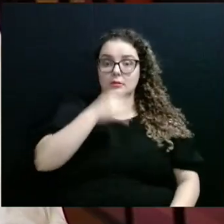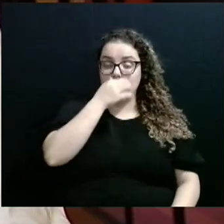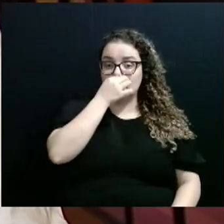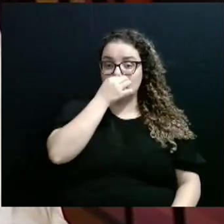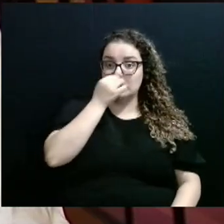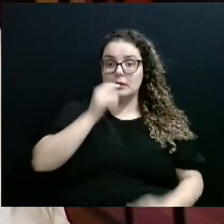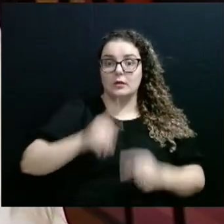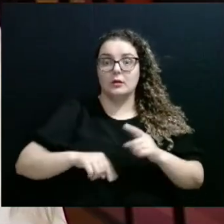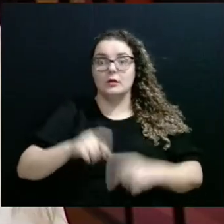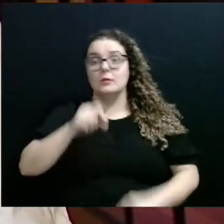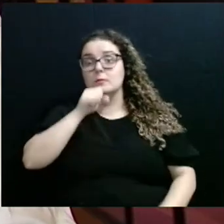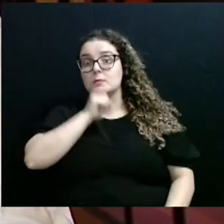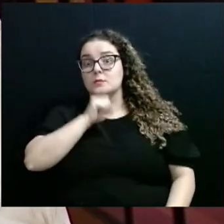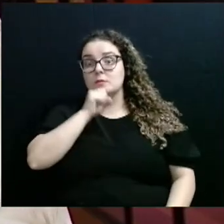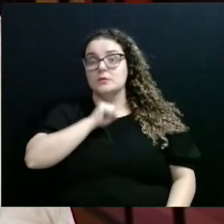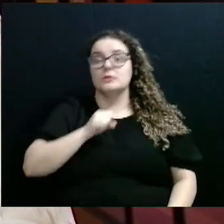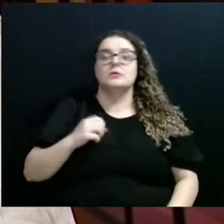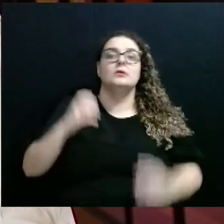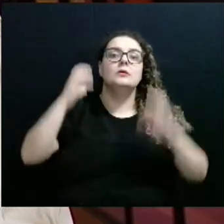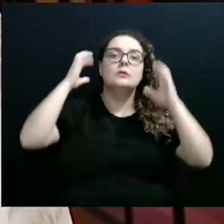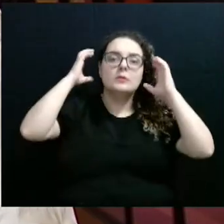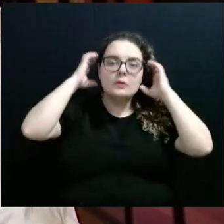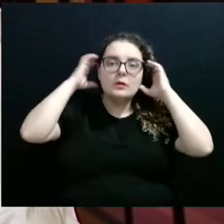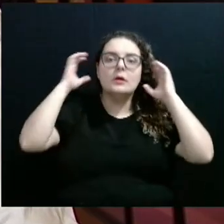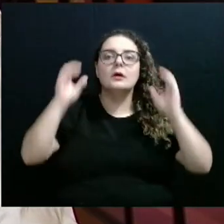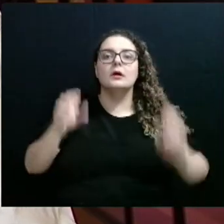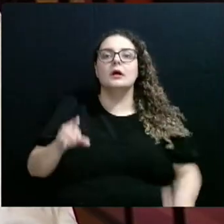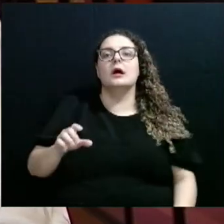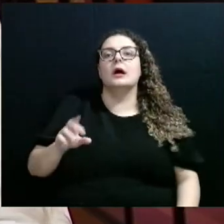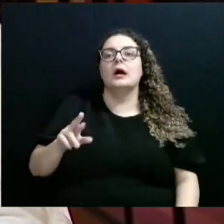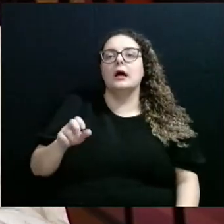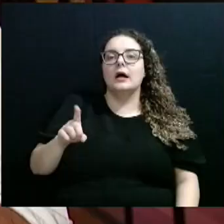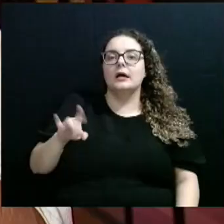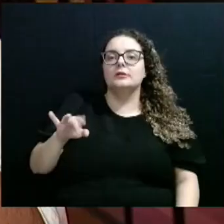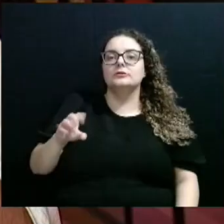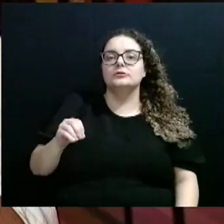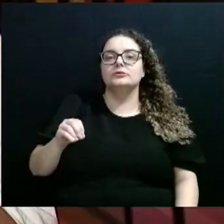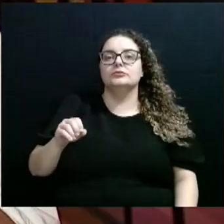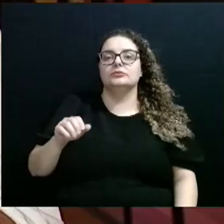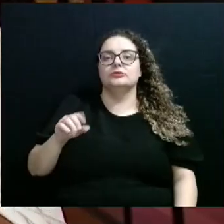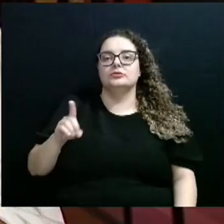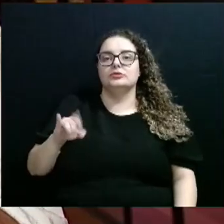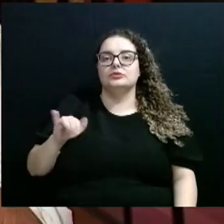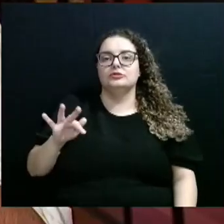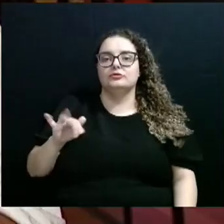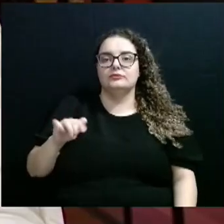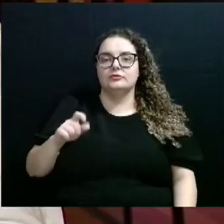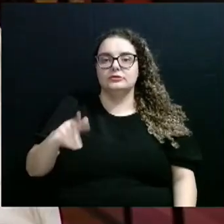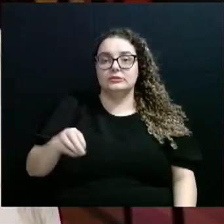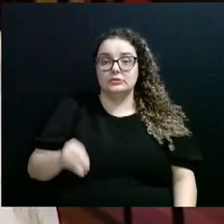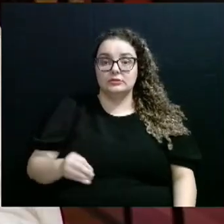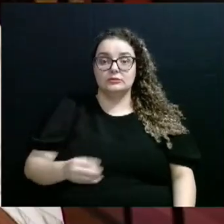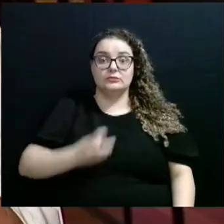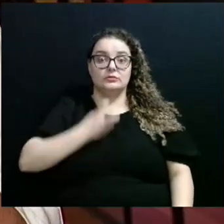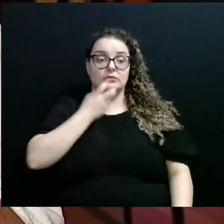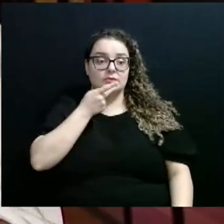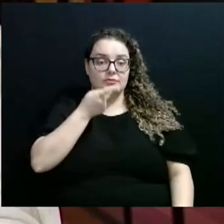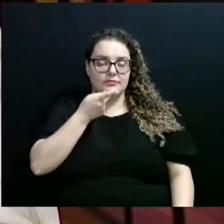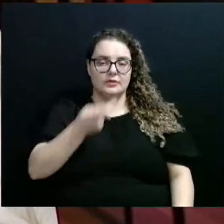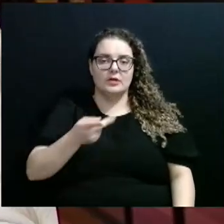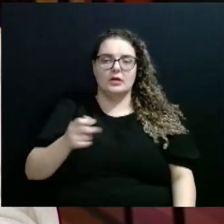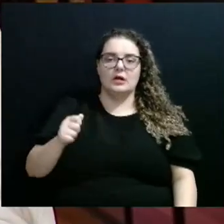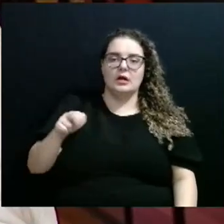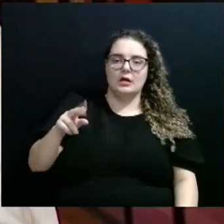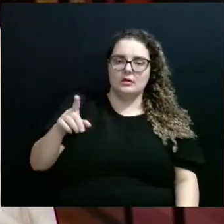de radiodifusão, de áudio, e também uma outra sala onde temos câmeras antigas,